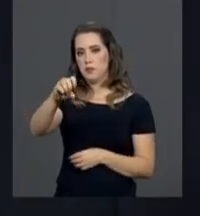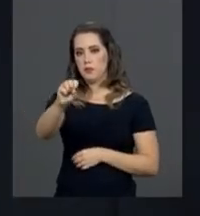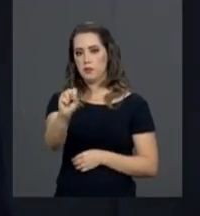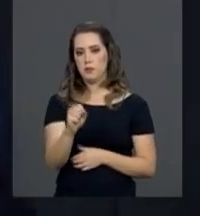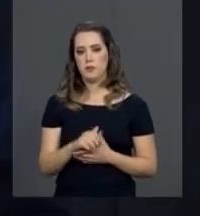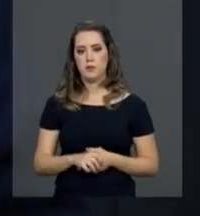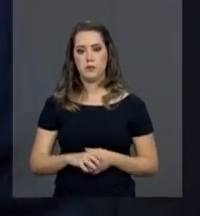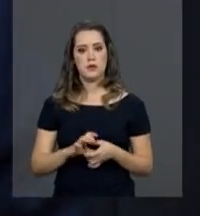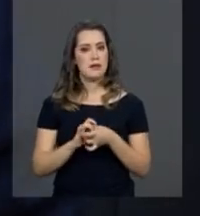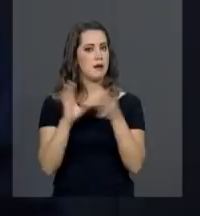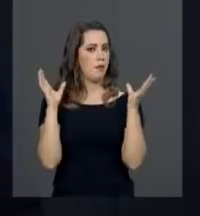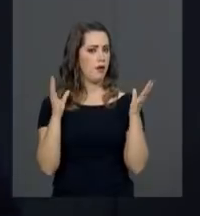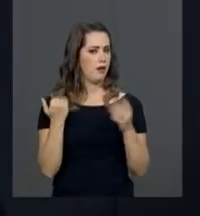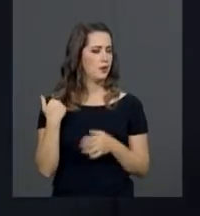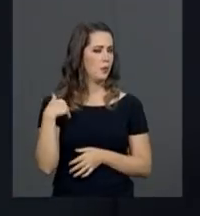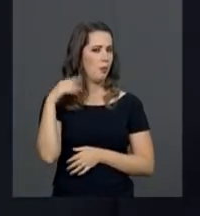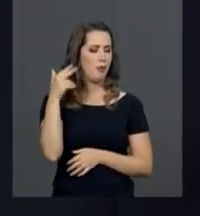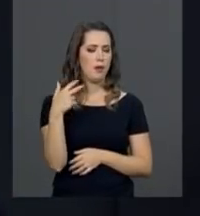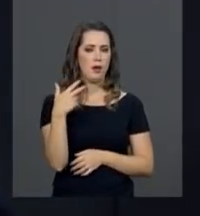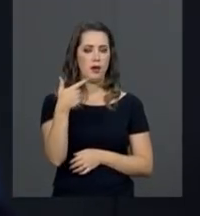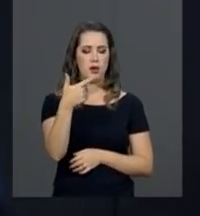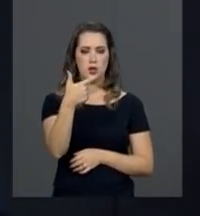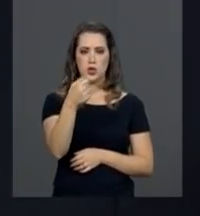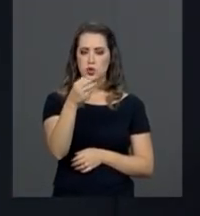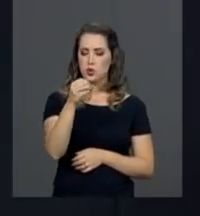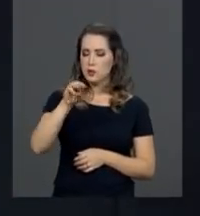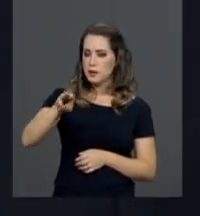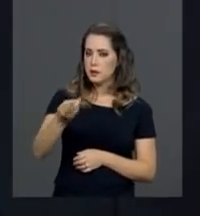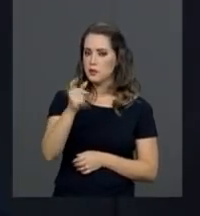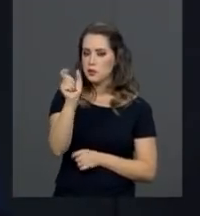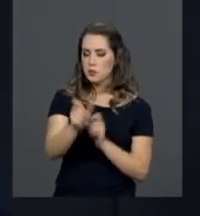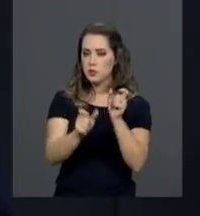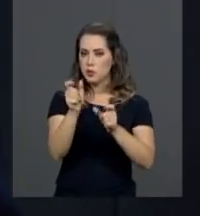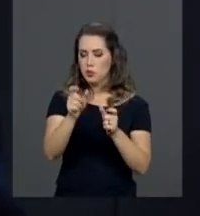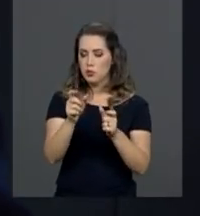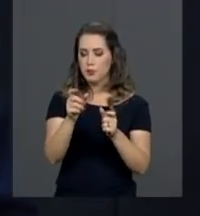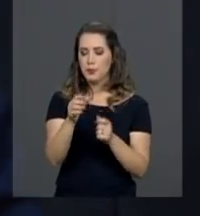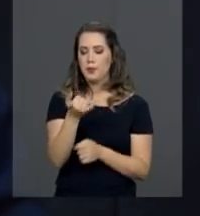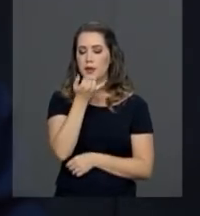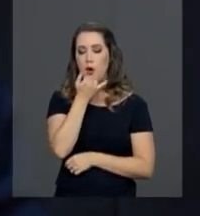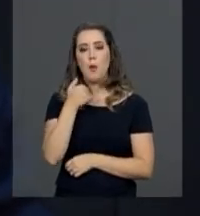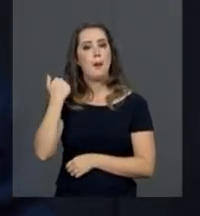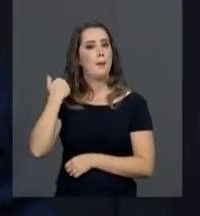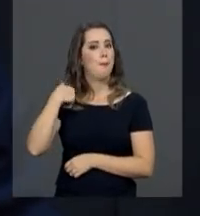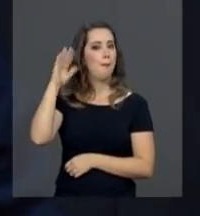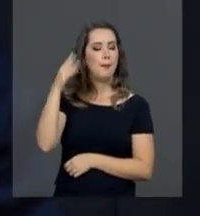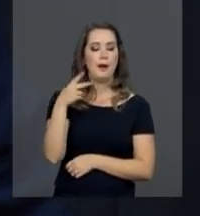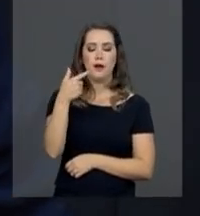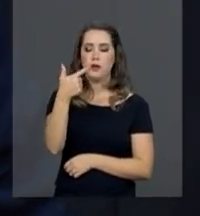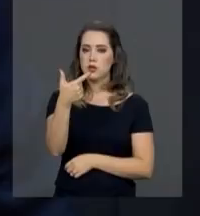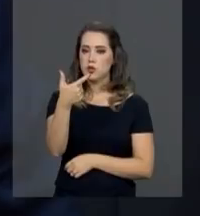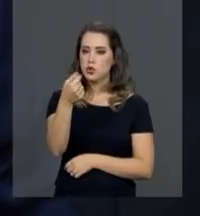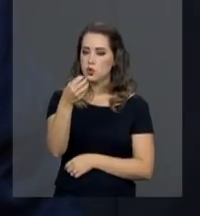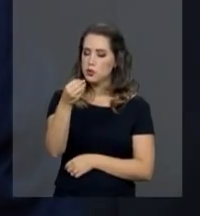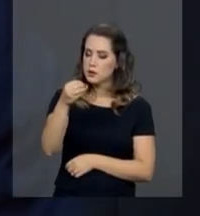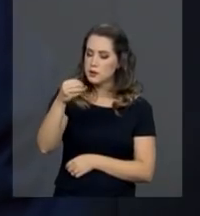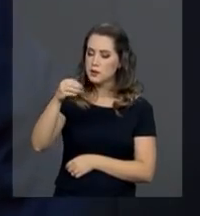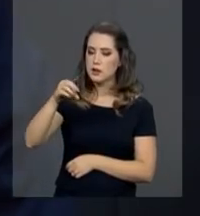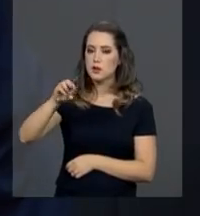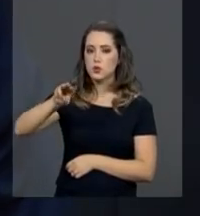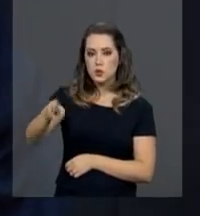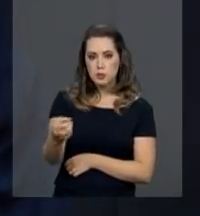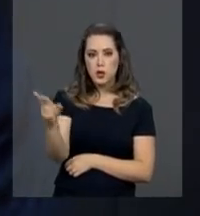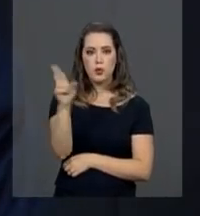Foram liberados mais de 200 milhões em ações naquela região, não é? do Ministério do Desenvolvimento, do Ministério da Saúde,